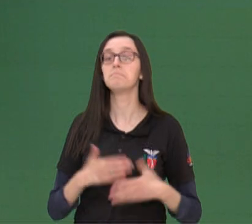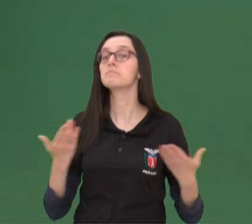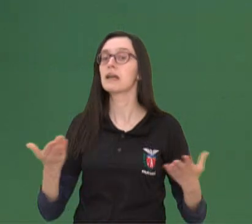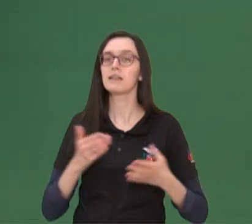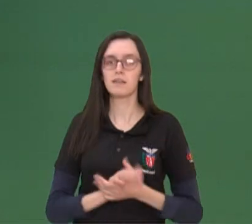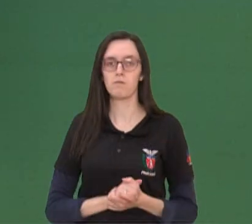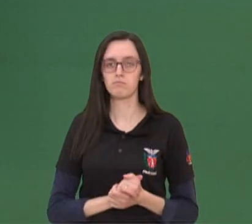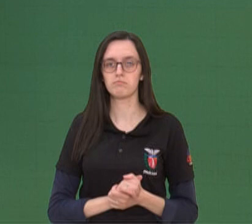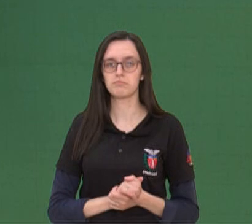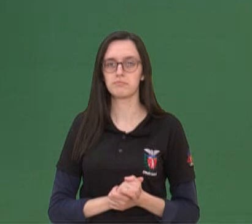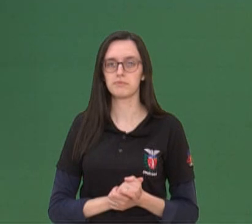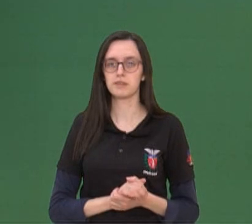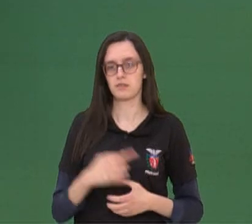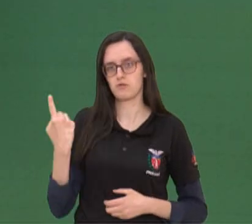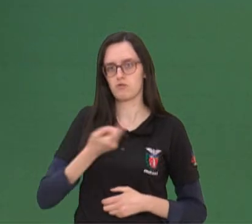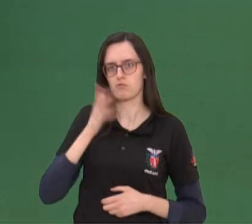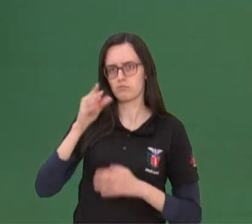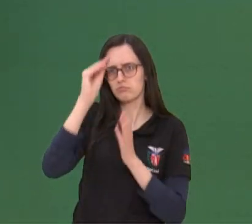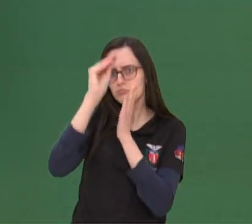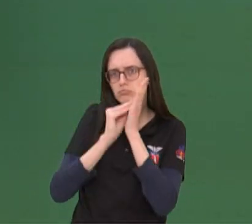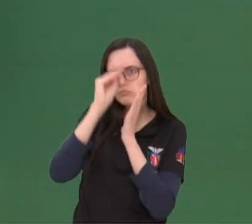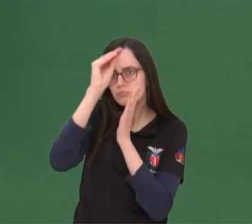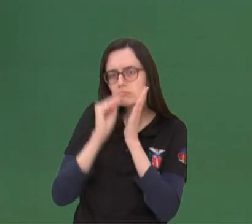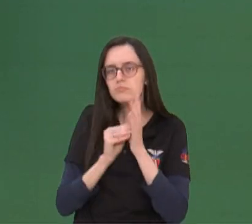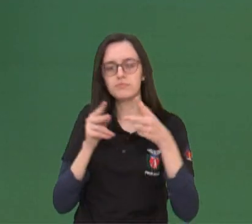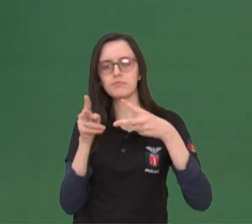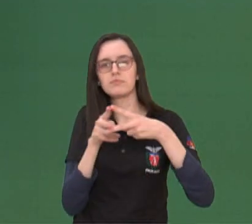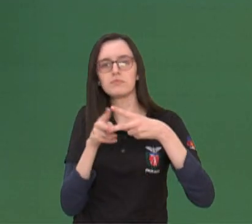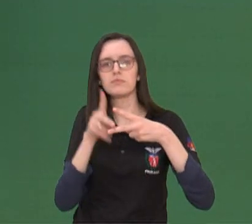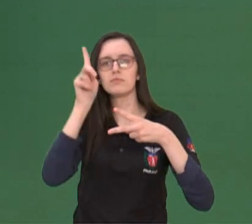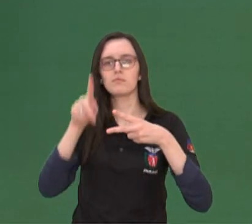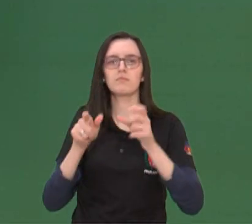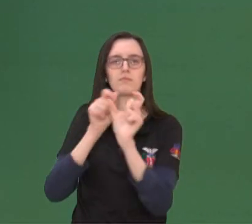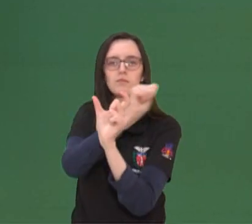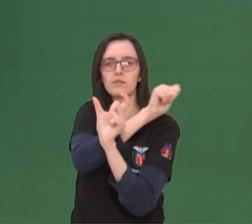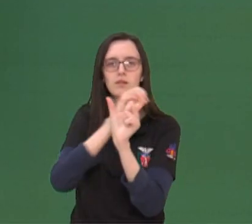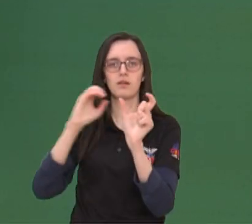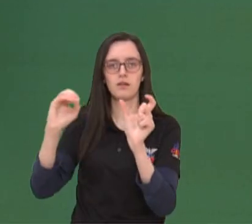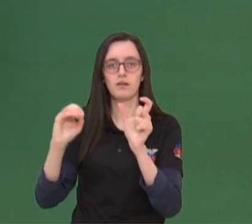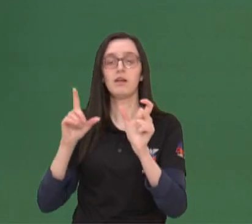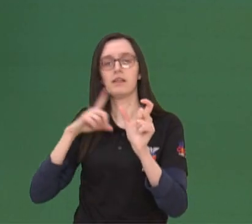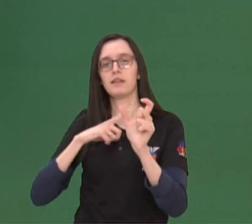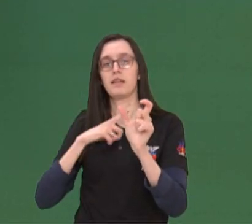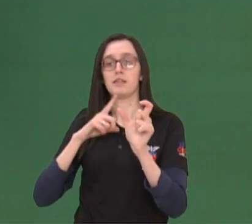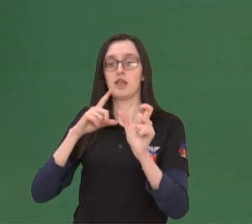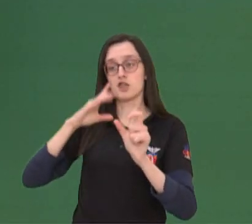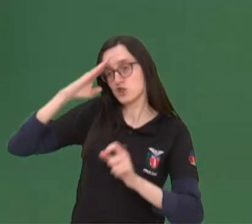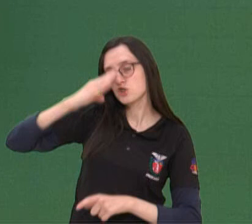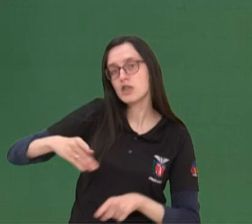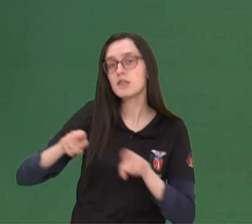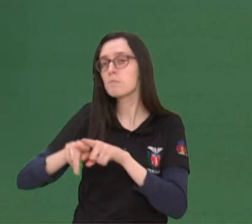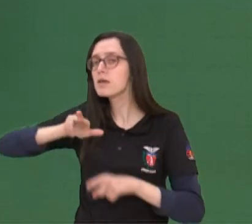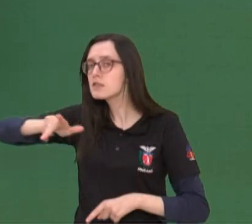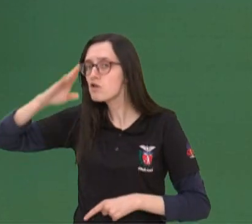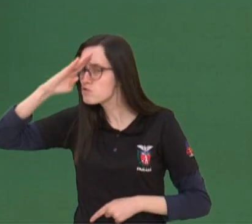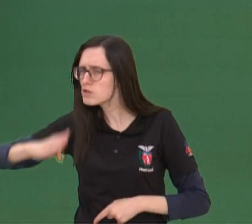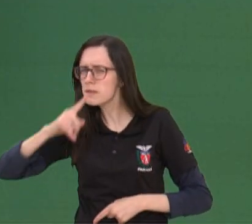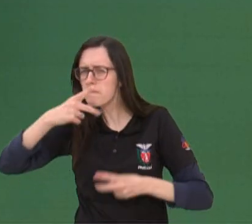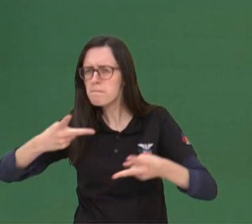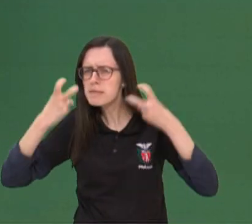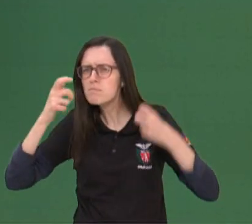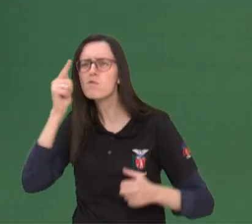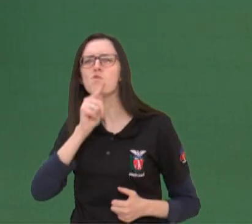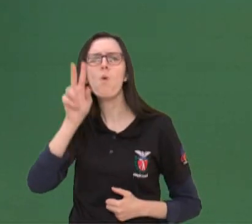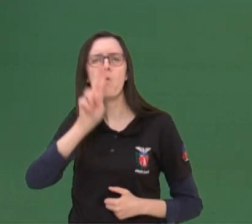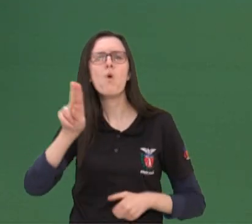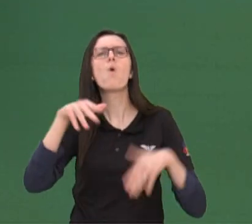Então, fizeram a anotação dos artigos definidos e artigos indefinidos? Compreenderam bem a utilização